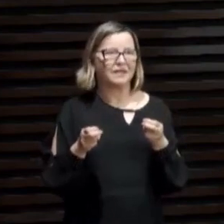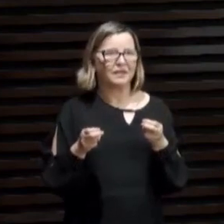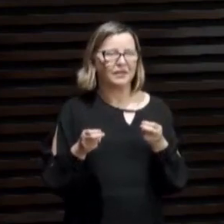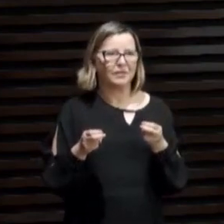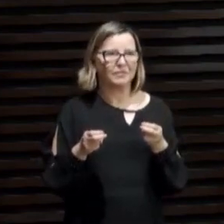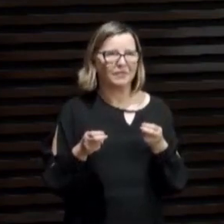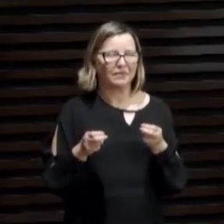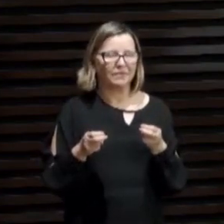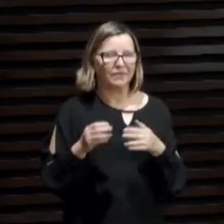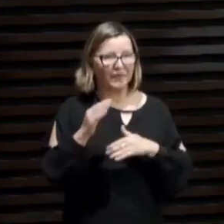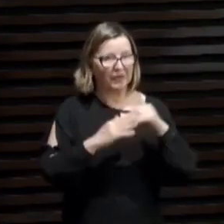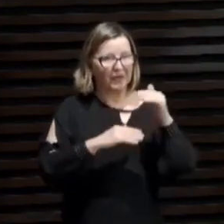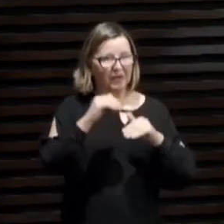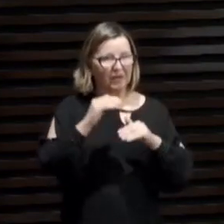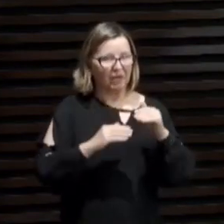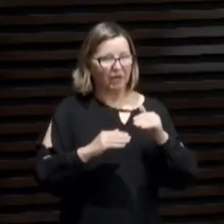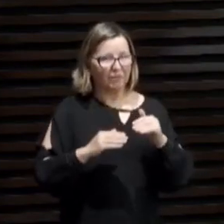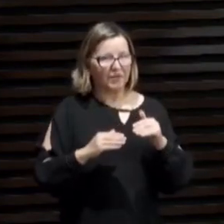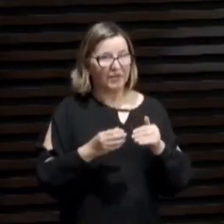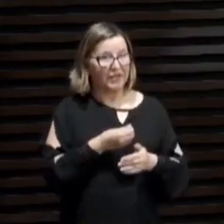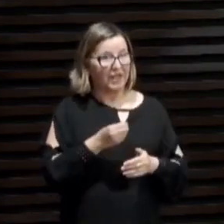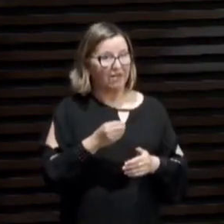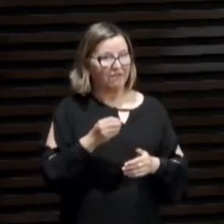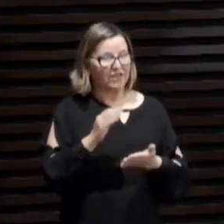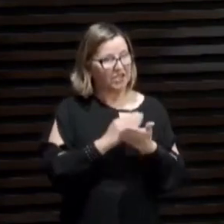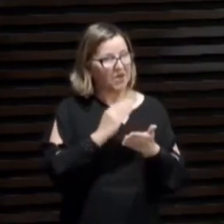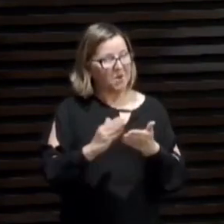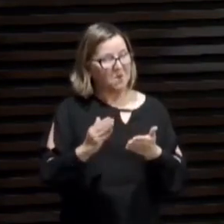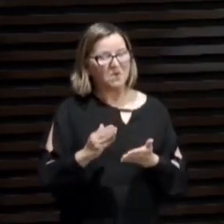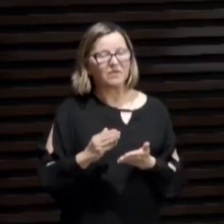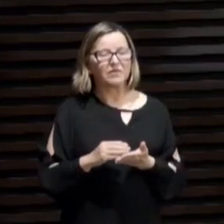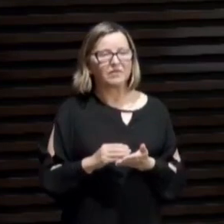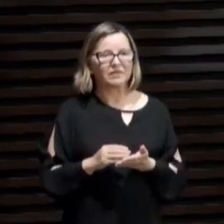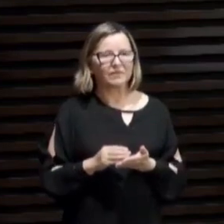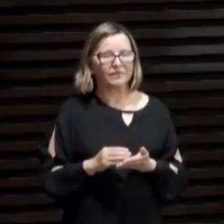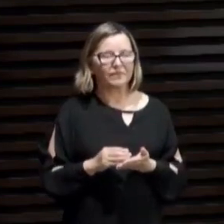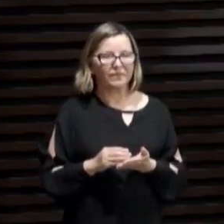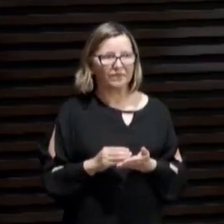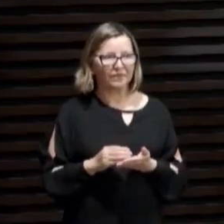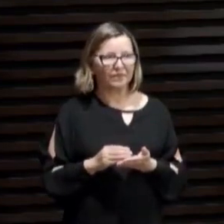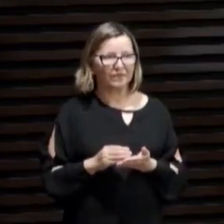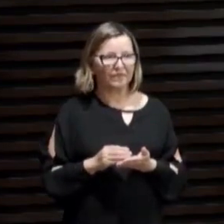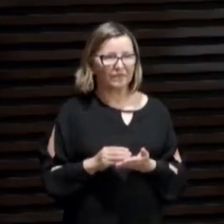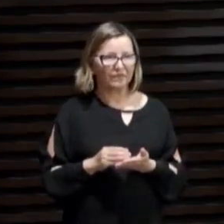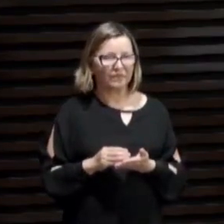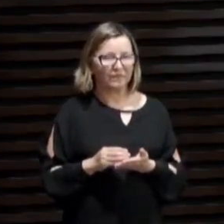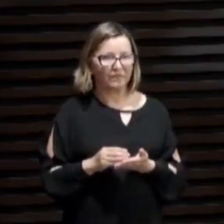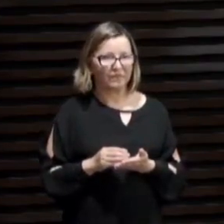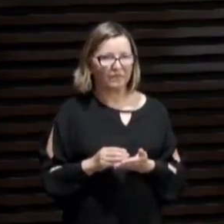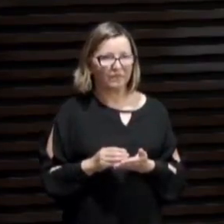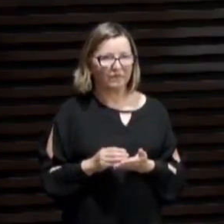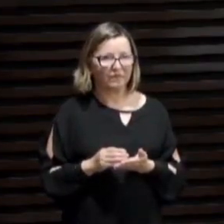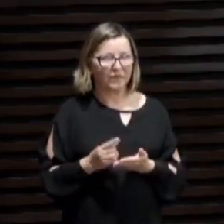que alguns ela é mais ampla, outras é mais duradoura, mas ele está ali, ele está pairando. Uma dessas